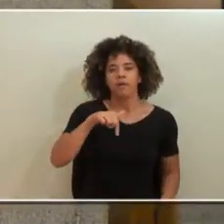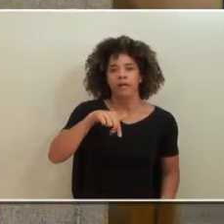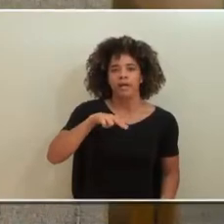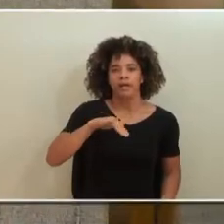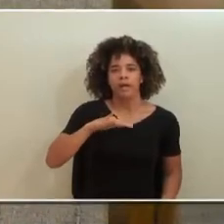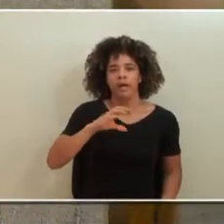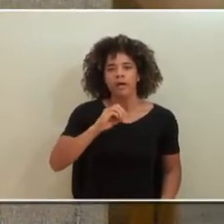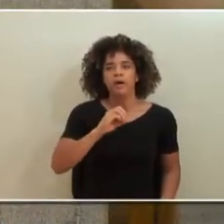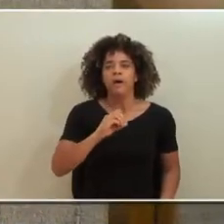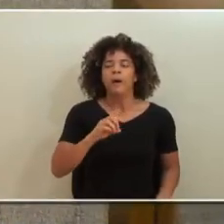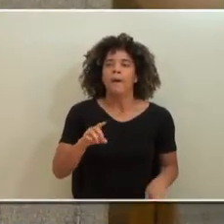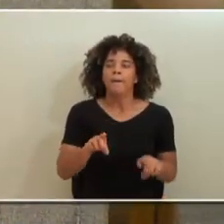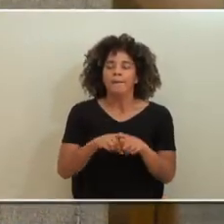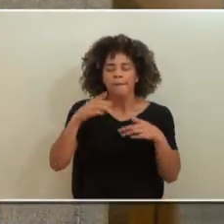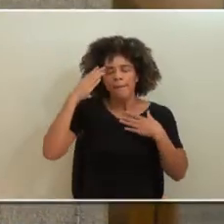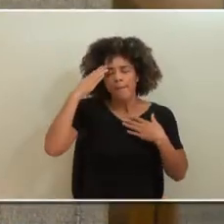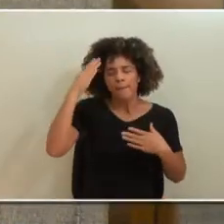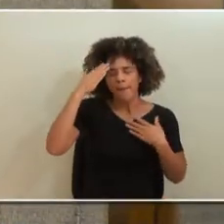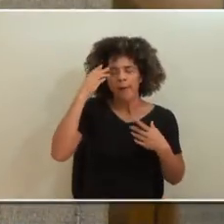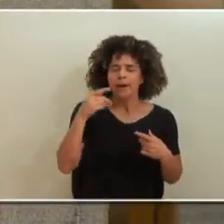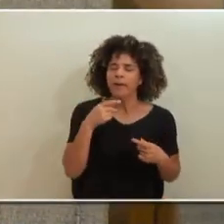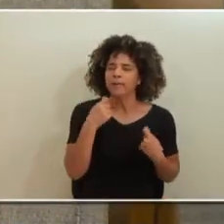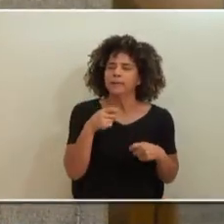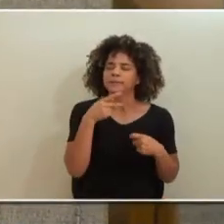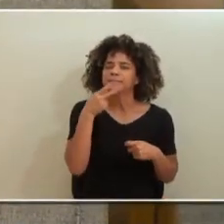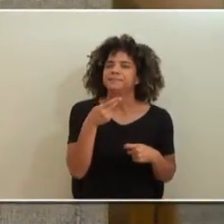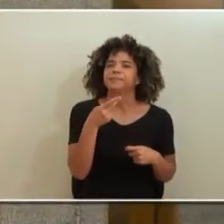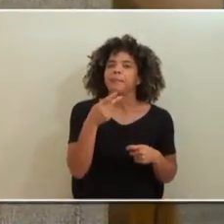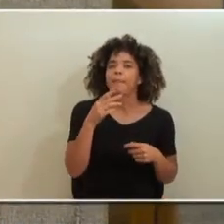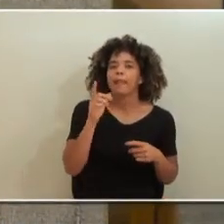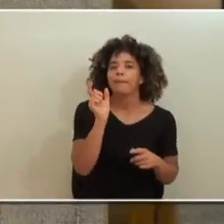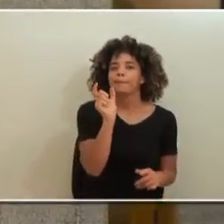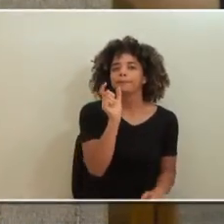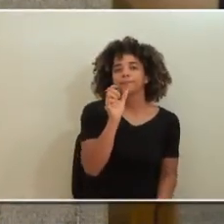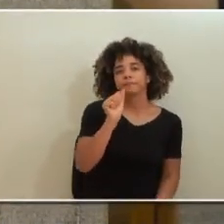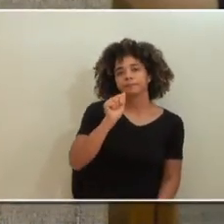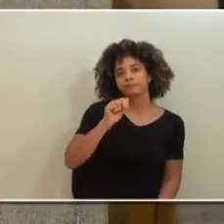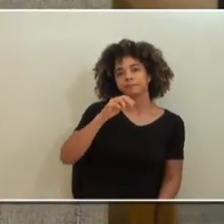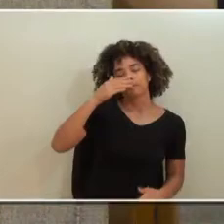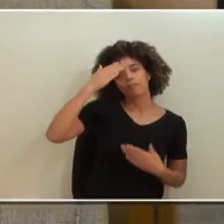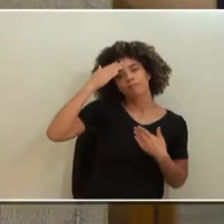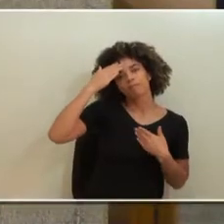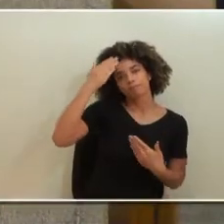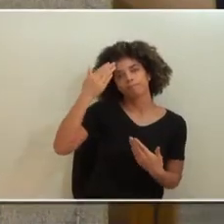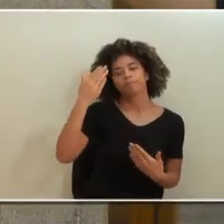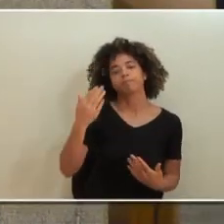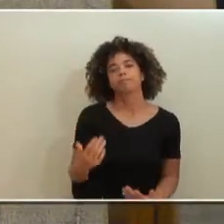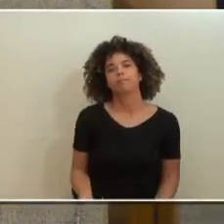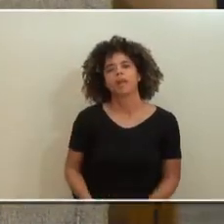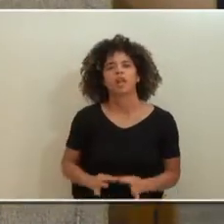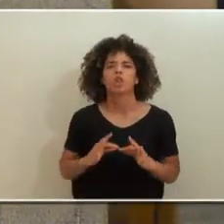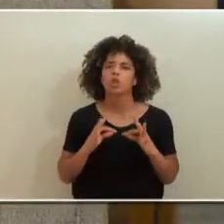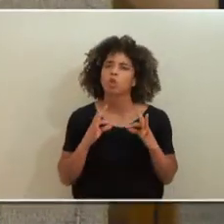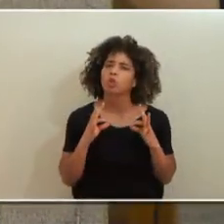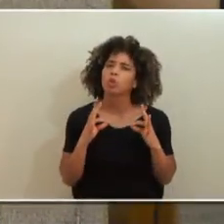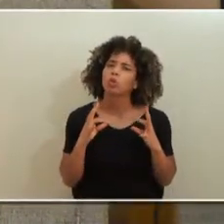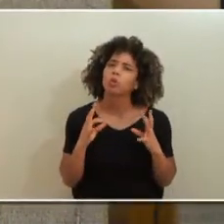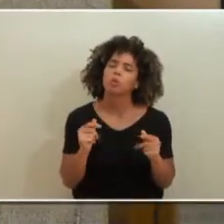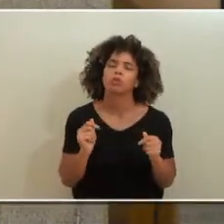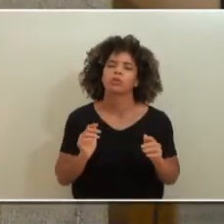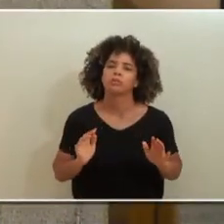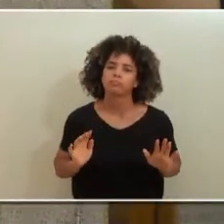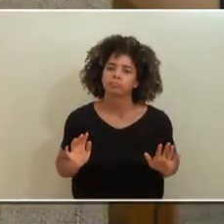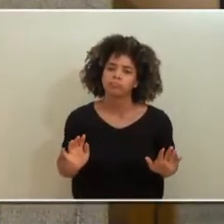Temos que agradecer, gente, a tudo que a gente faz, a tudo que a gente proporciona, a tudo que nos